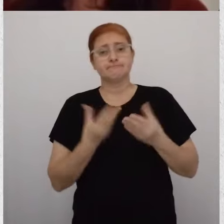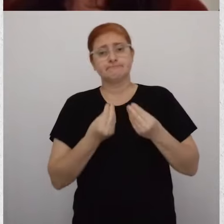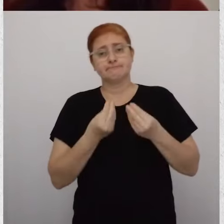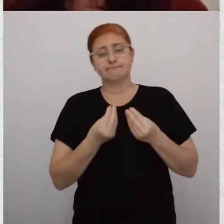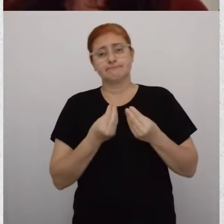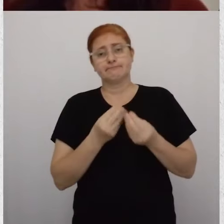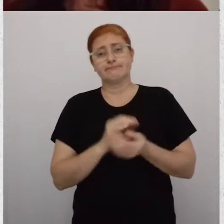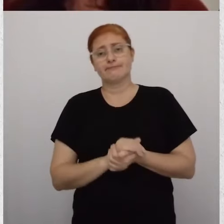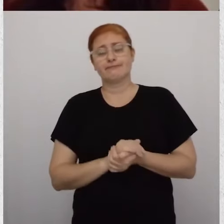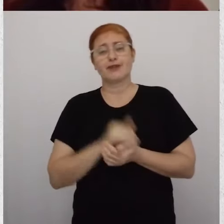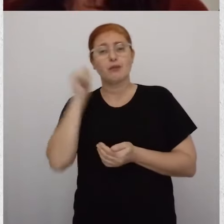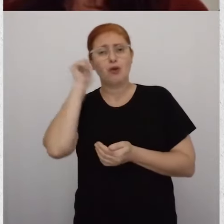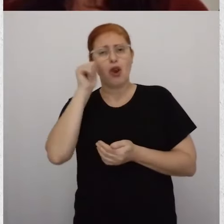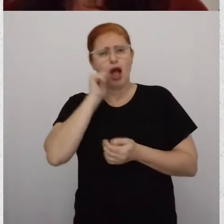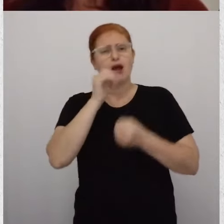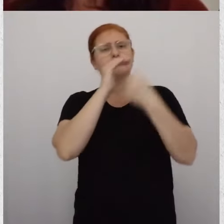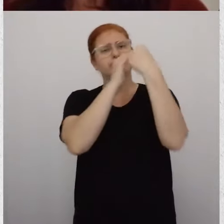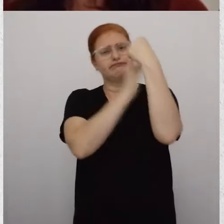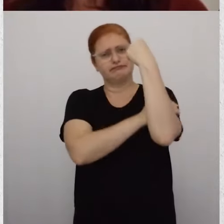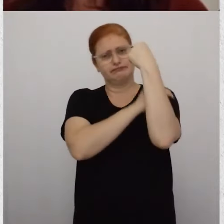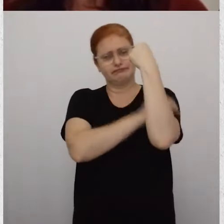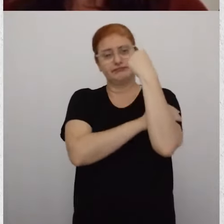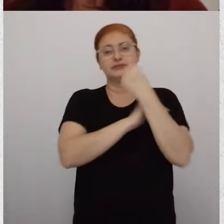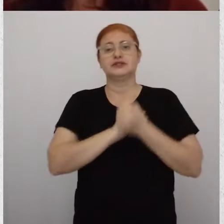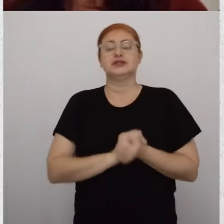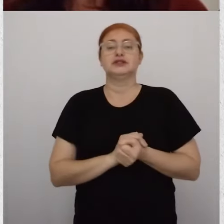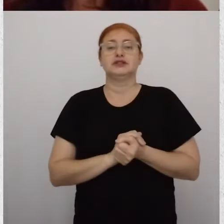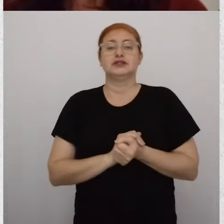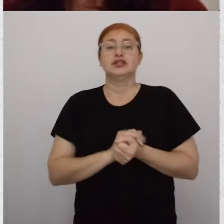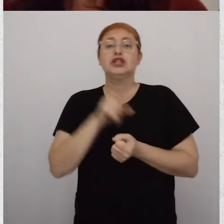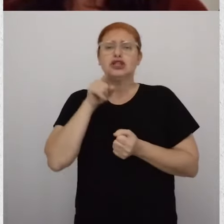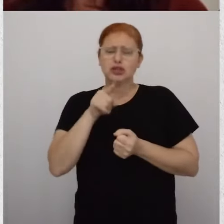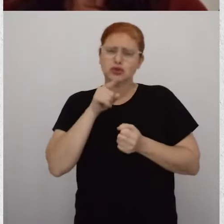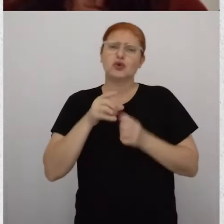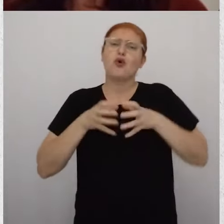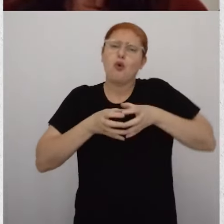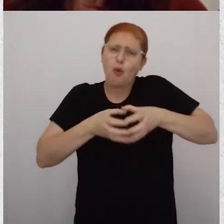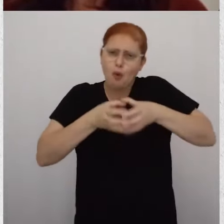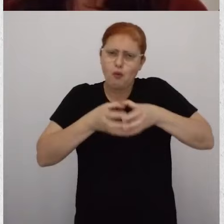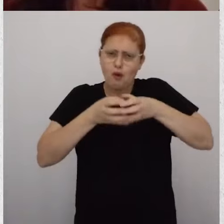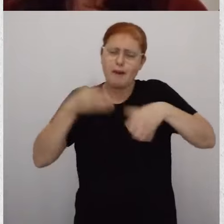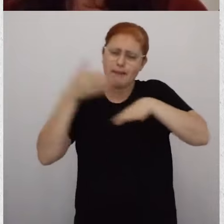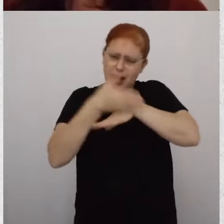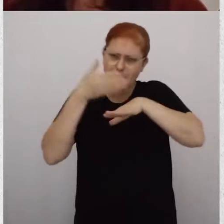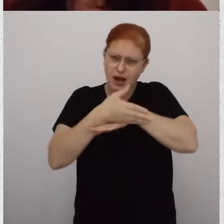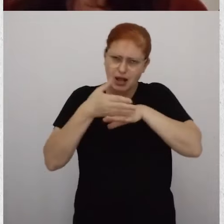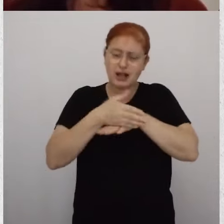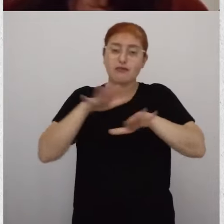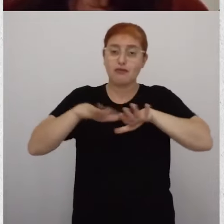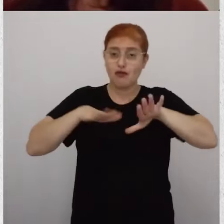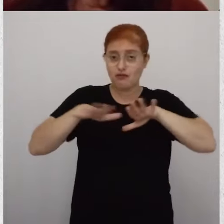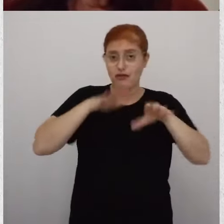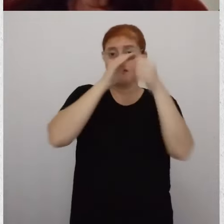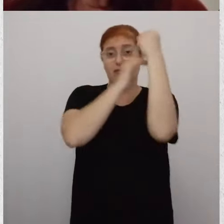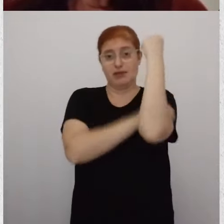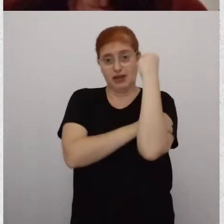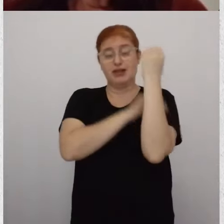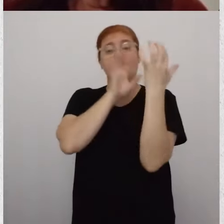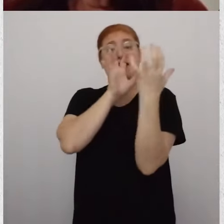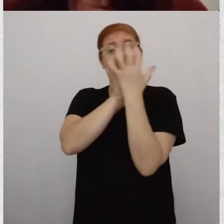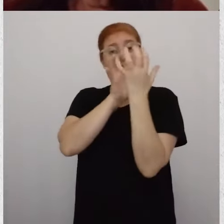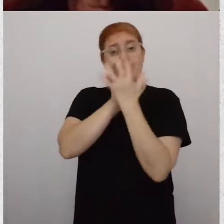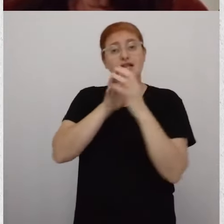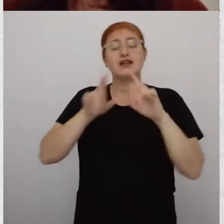muitas mulheres feministas com as quais tu convive, né? Participa do movimento feminista aqui em Recife, e